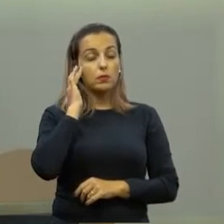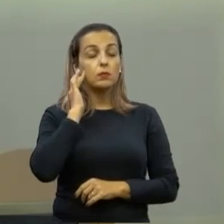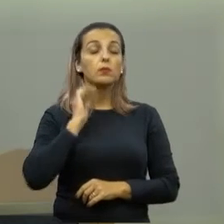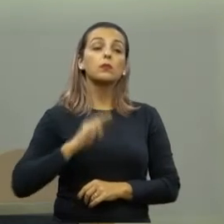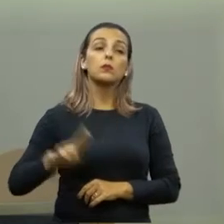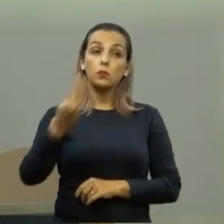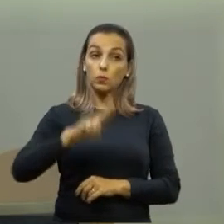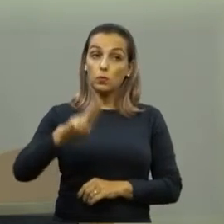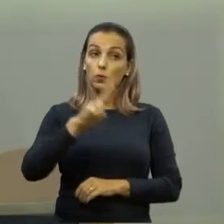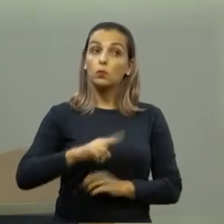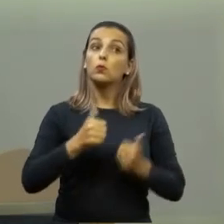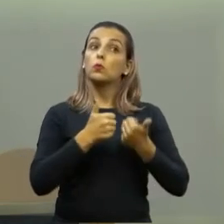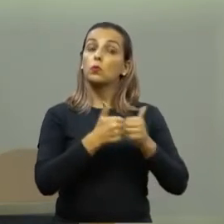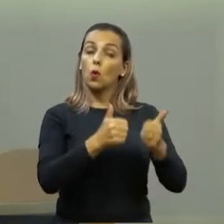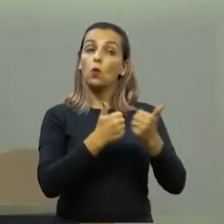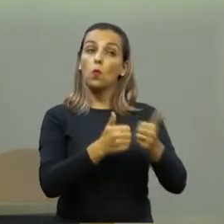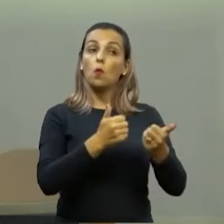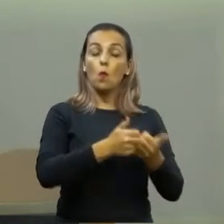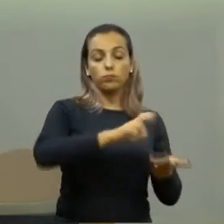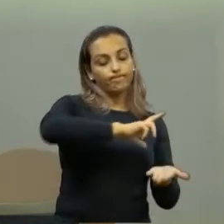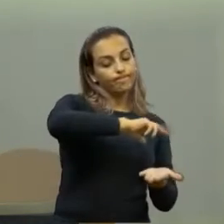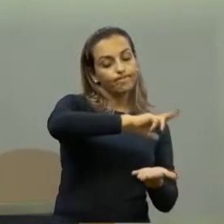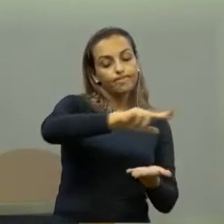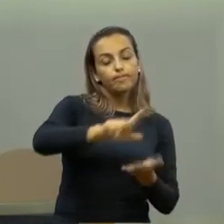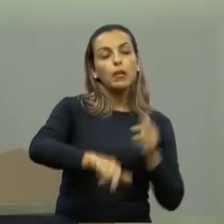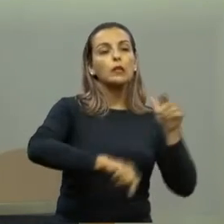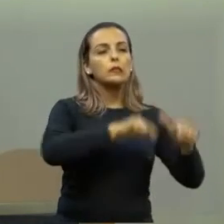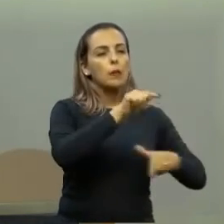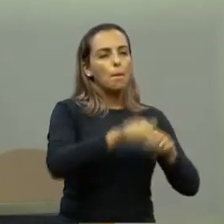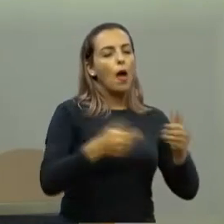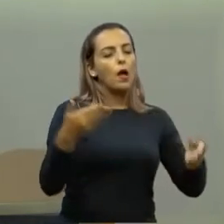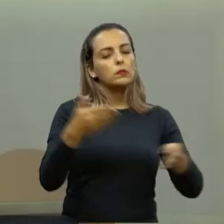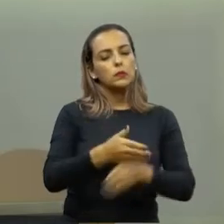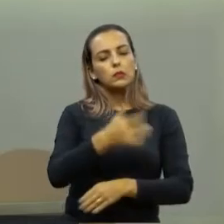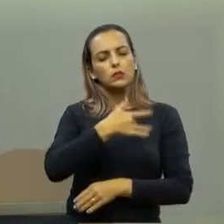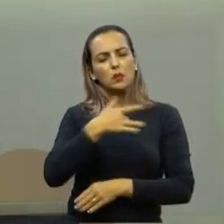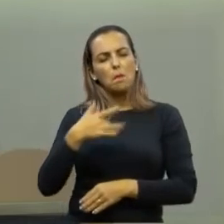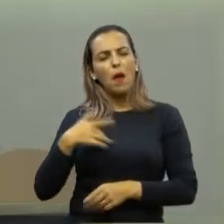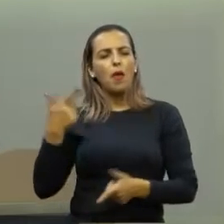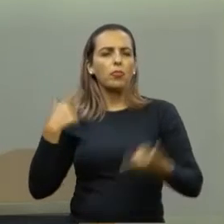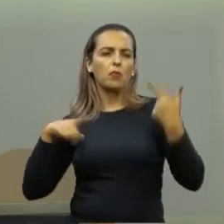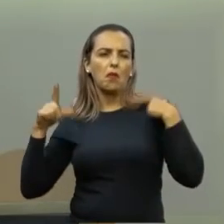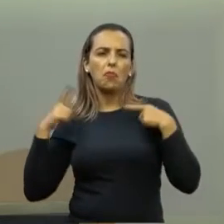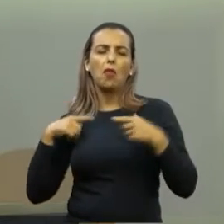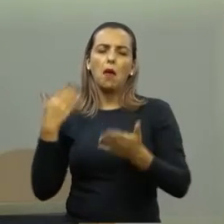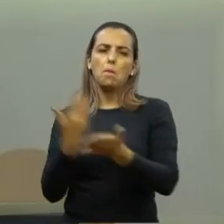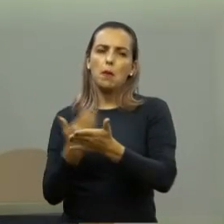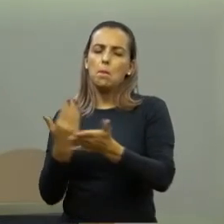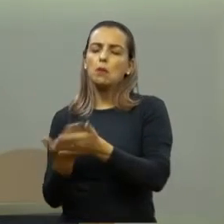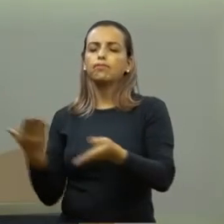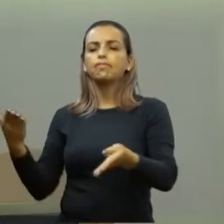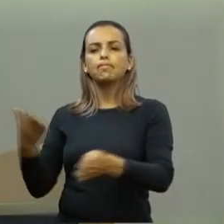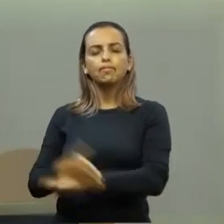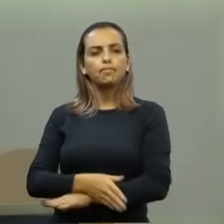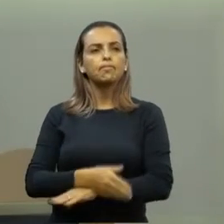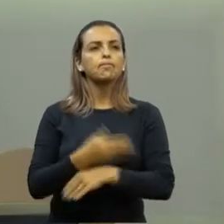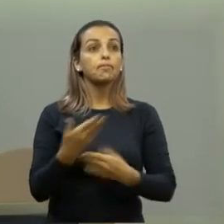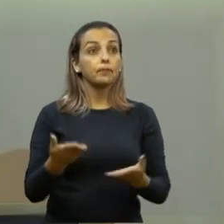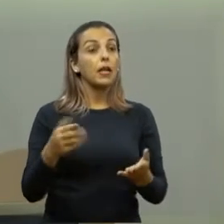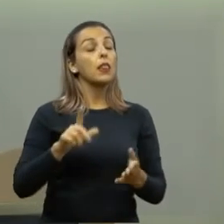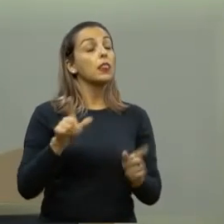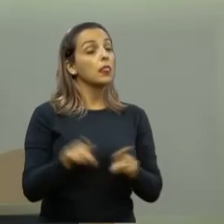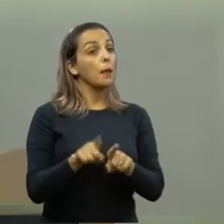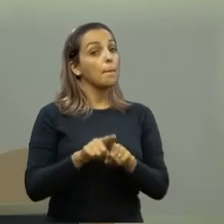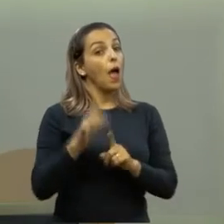de pessoas que usam para diferentes fins trabalho atendimento médico lazer estudo etc finalizando também amanhã